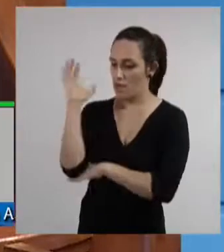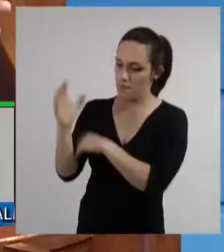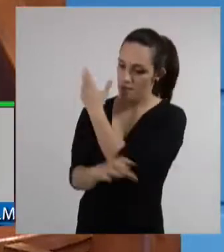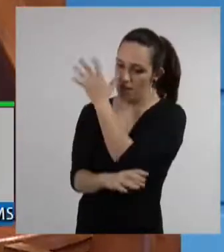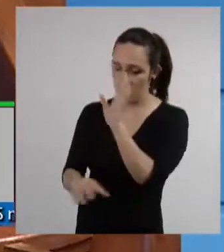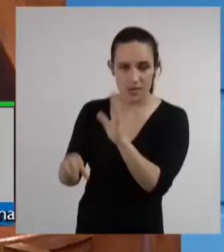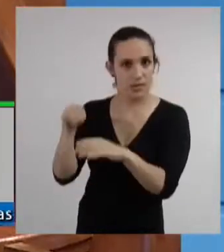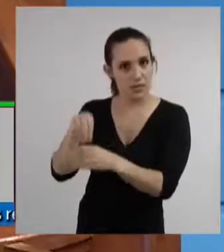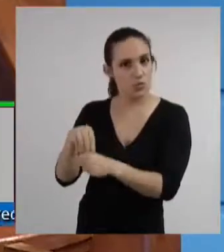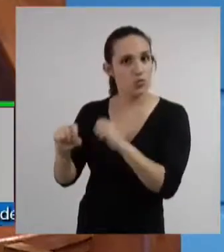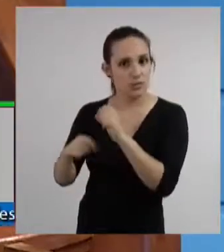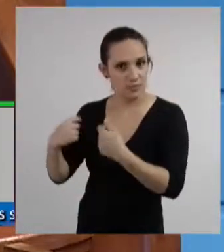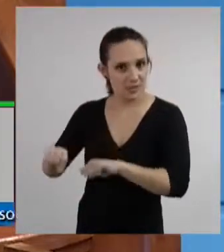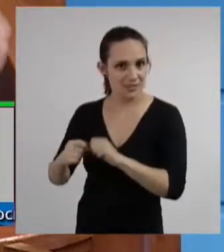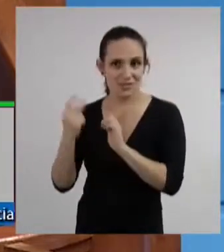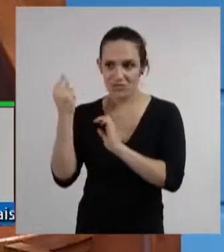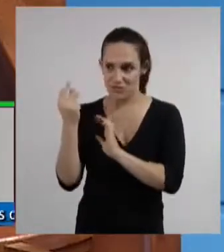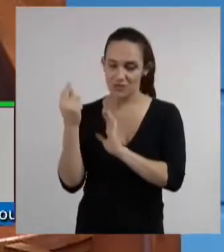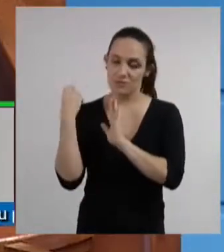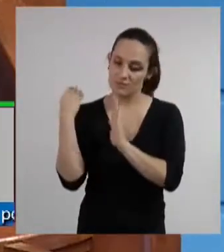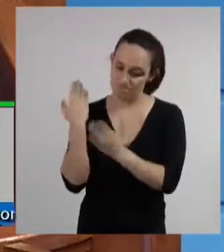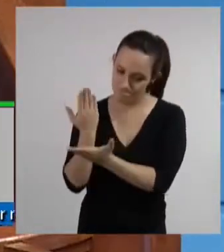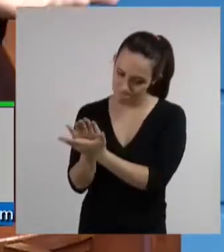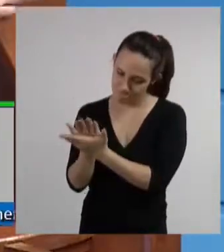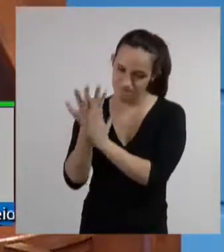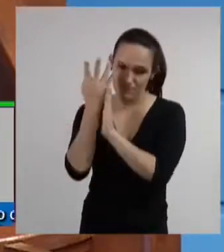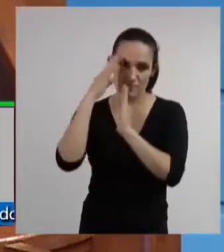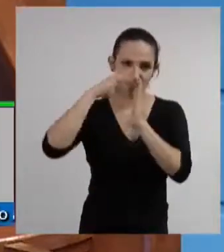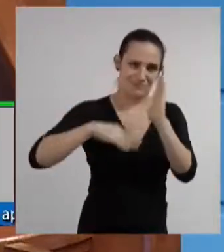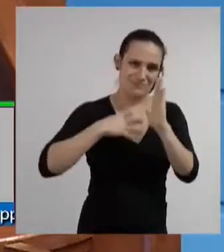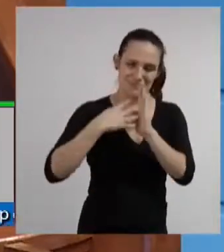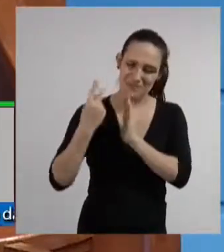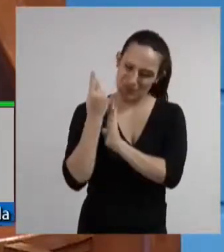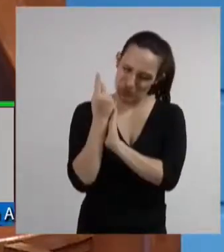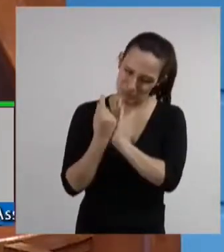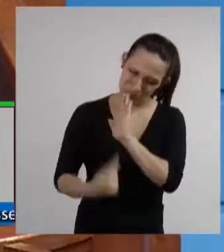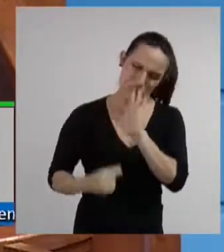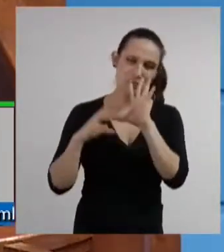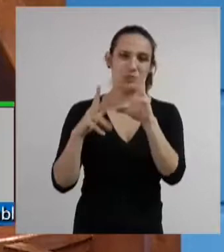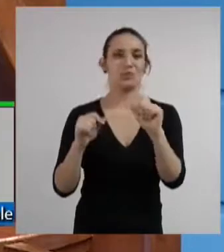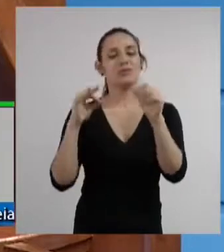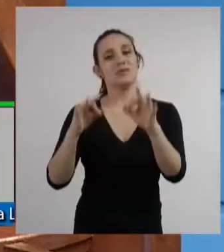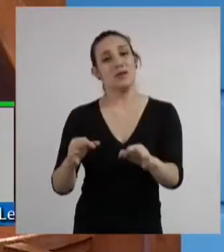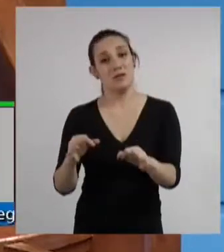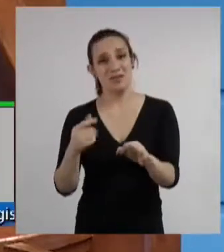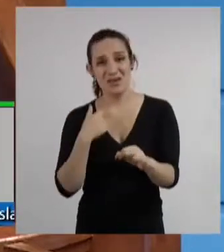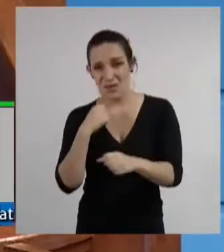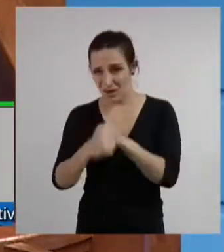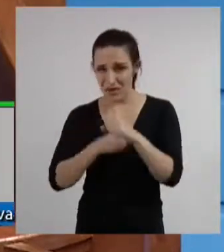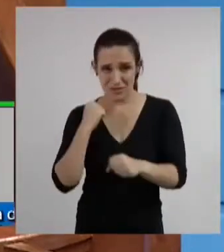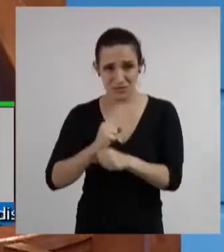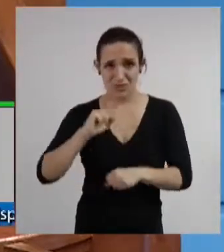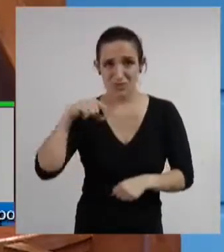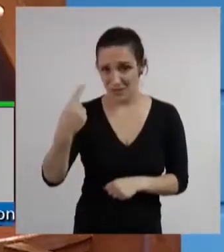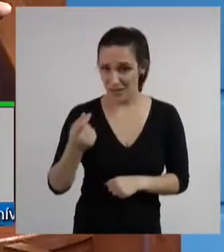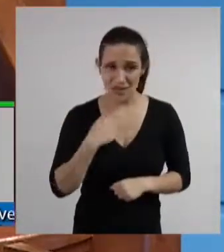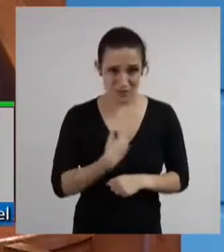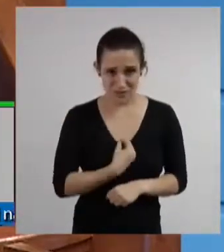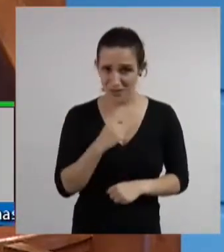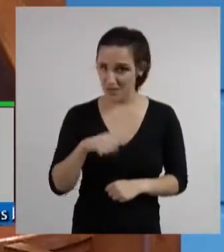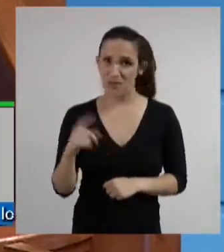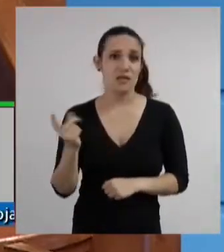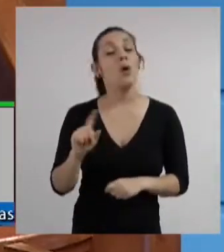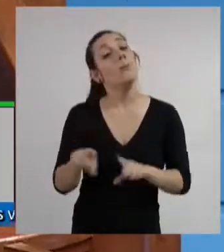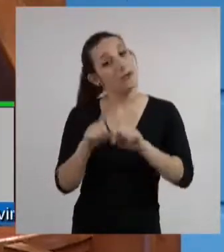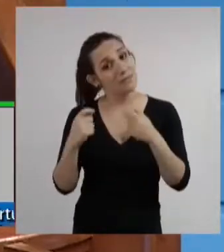das suas especificidades. Então, eu não estarei mais aqui no ano que vem, mas queria fazer um apelo. O deputado Paulo Corrêa, nós discutimos isso na